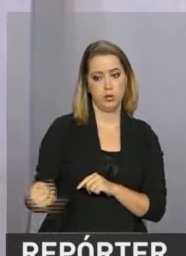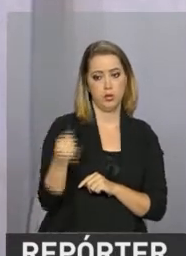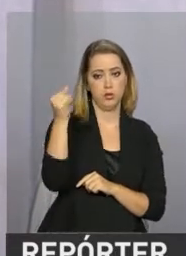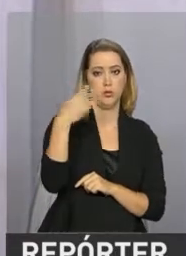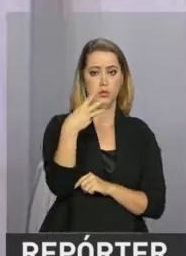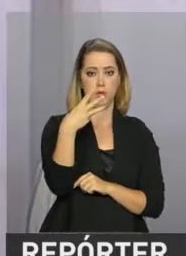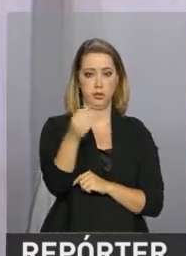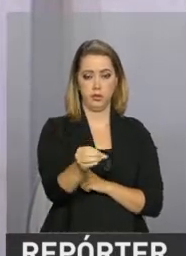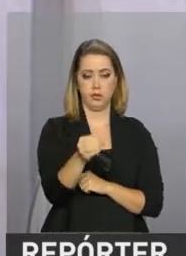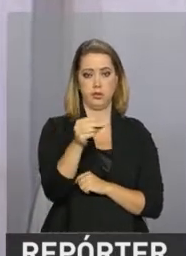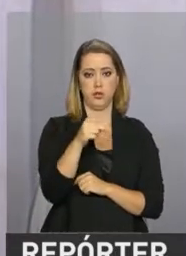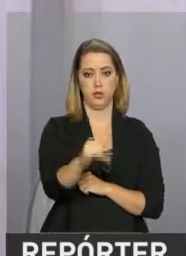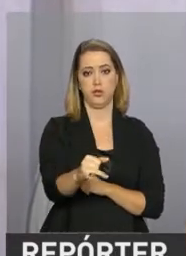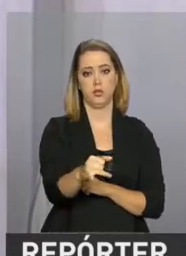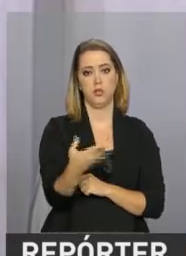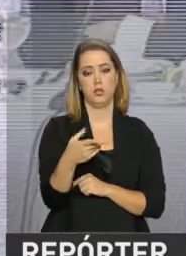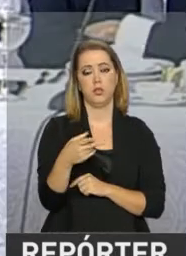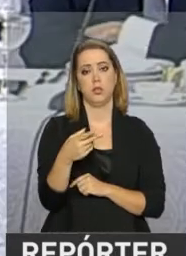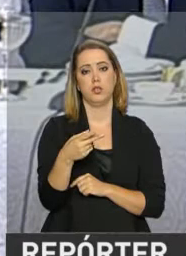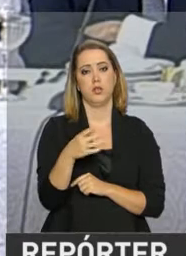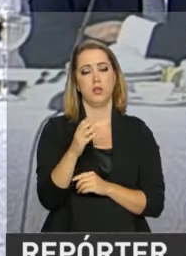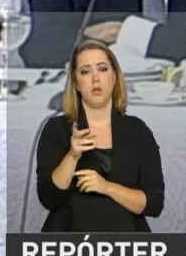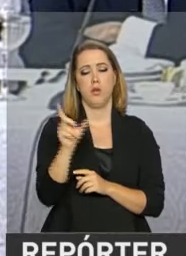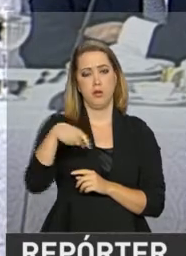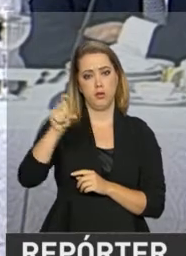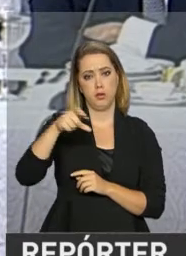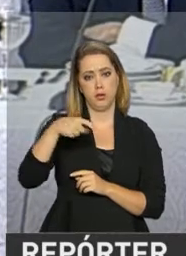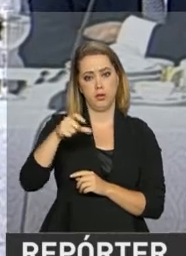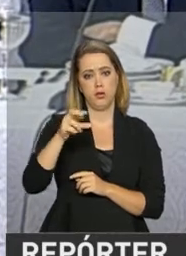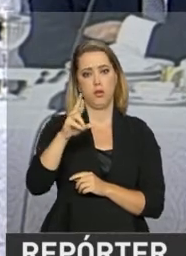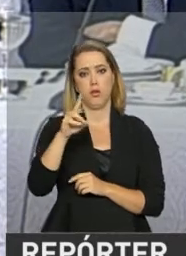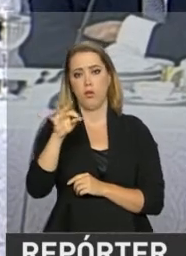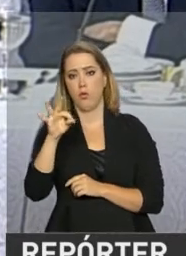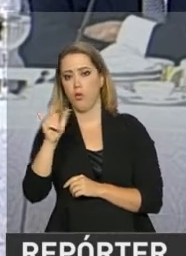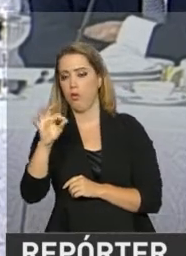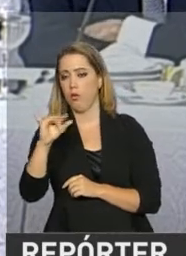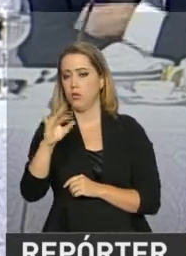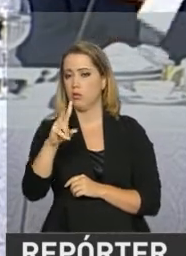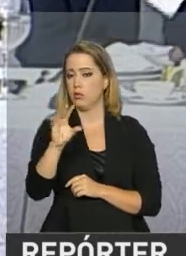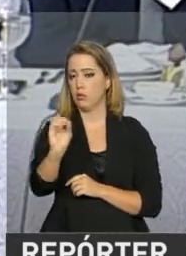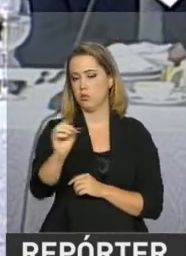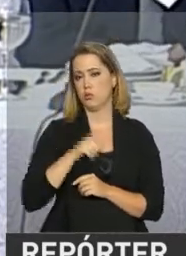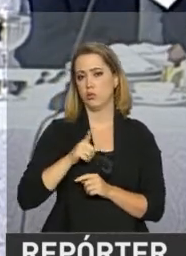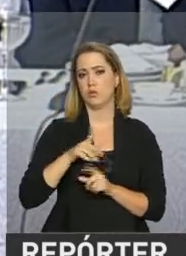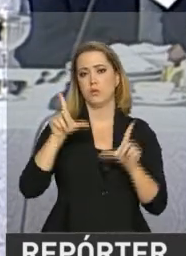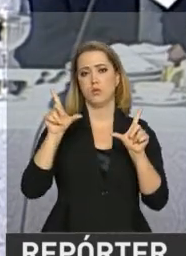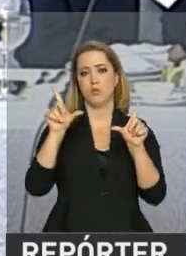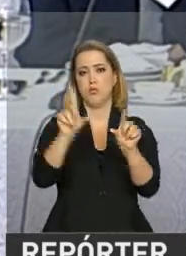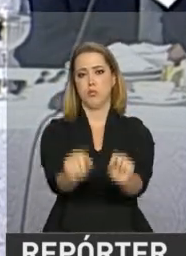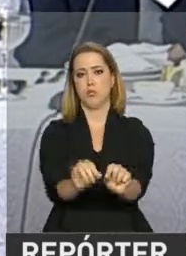dos 30 dias é que o chamado rotativo chamado rotativo onde haverá esta redução